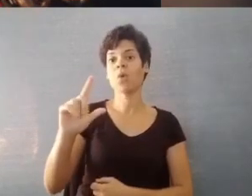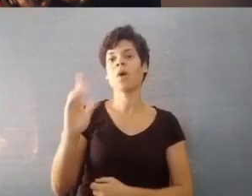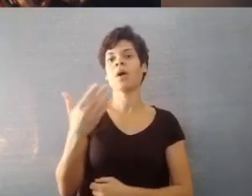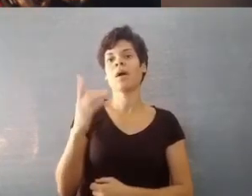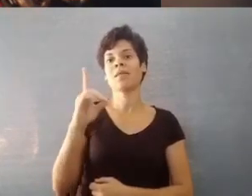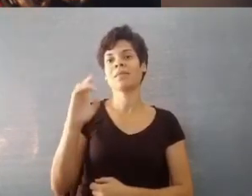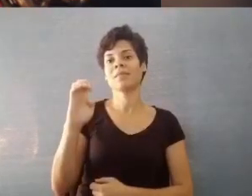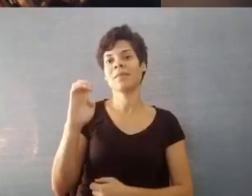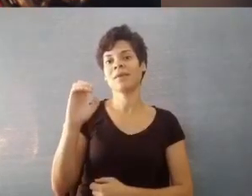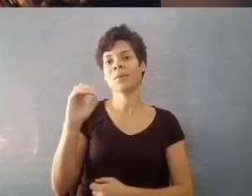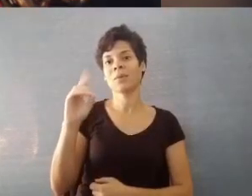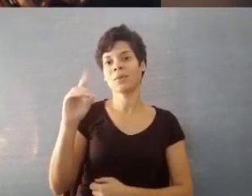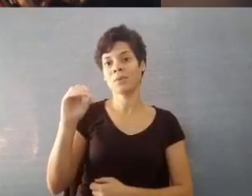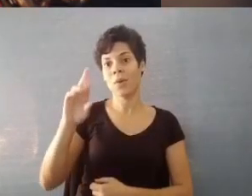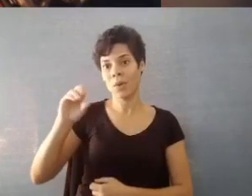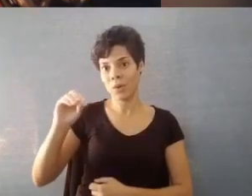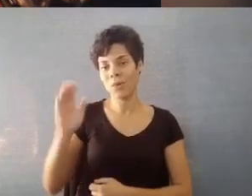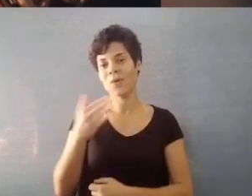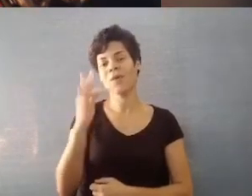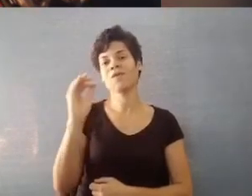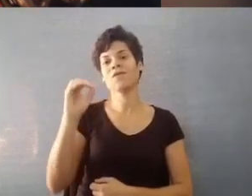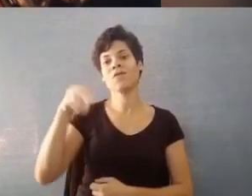para o Ministério da Guerra.